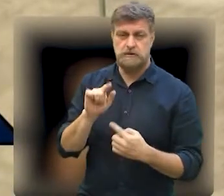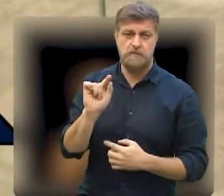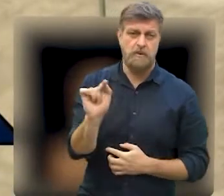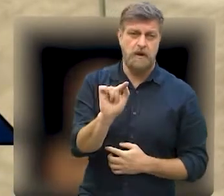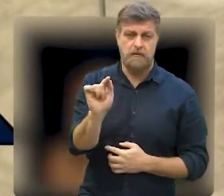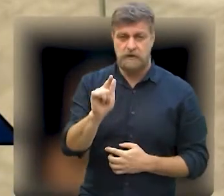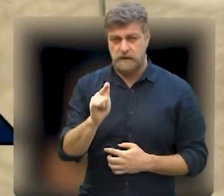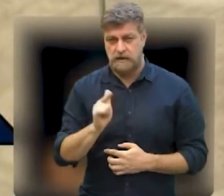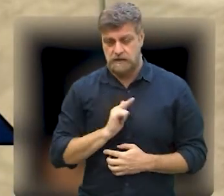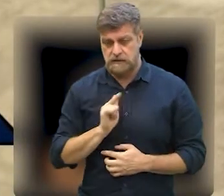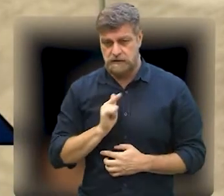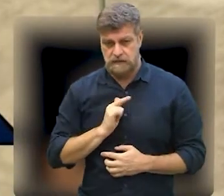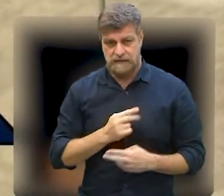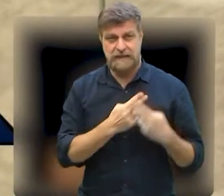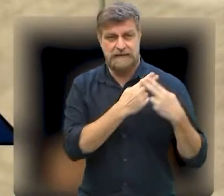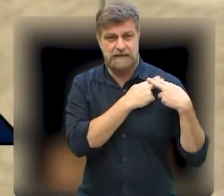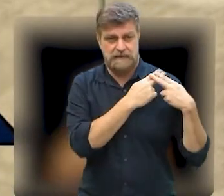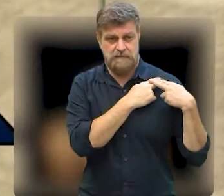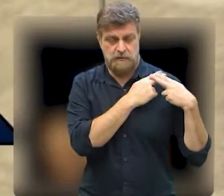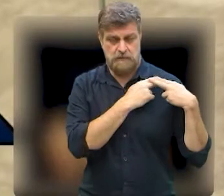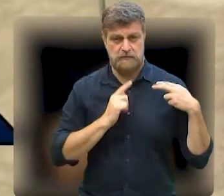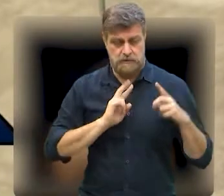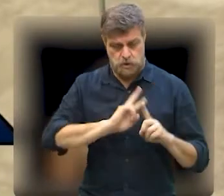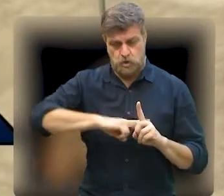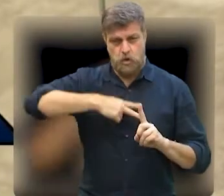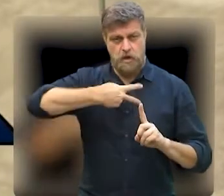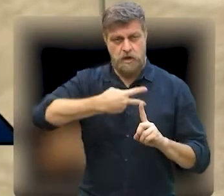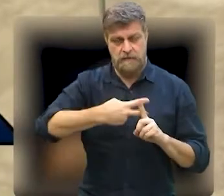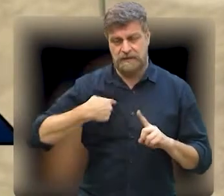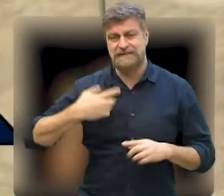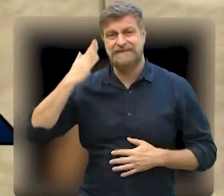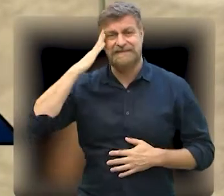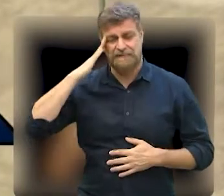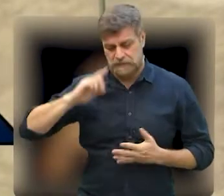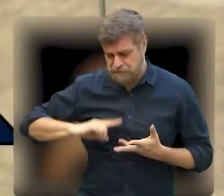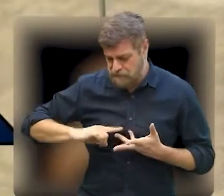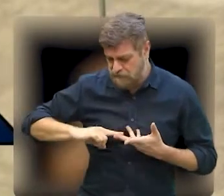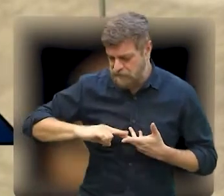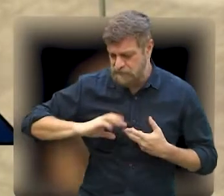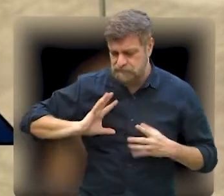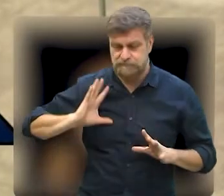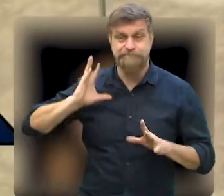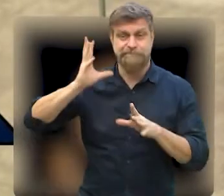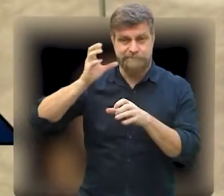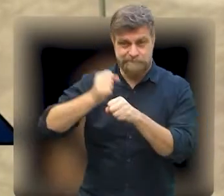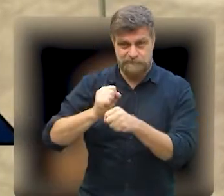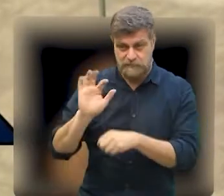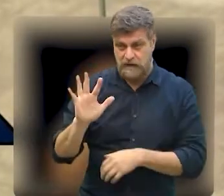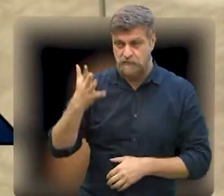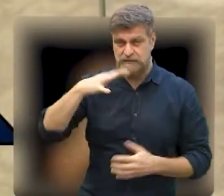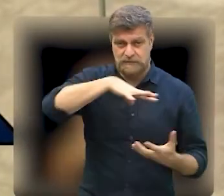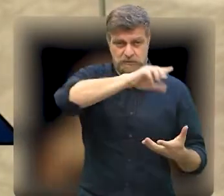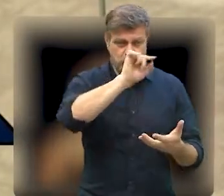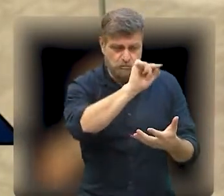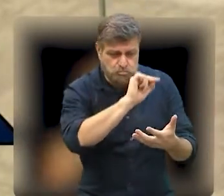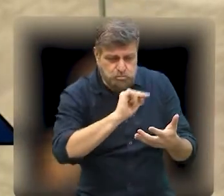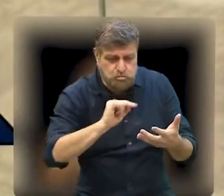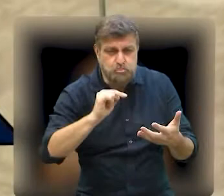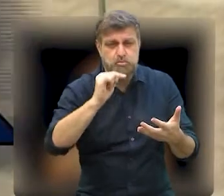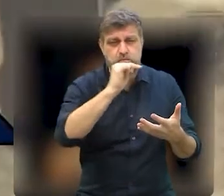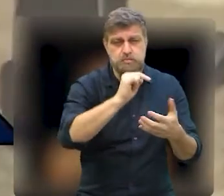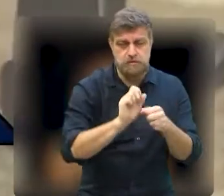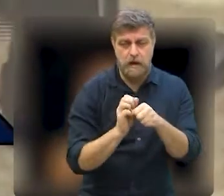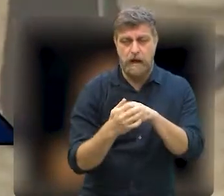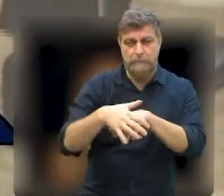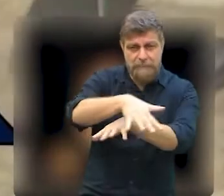objetivo, a nossa responsabilidade ainda dobra, sabendo de tudo isso que aconteceu, né, no mundo todo, a questão da